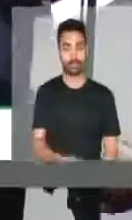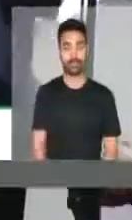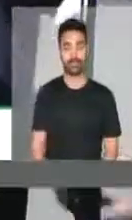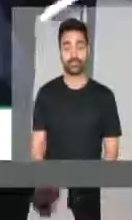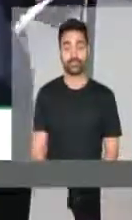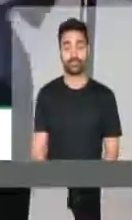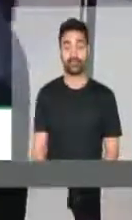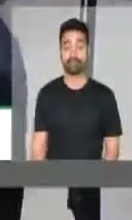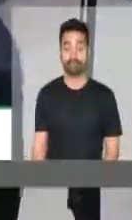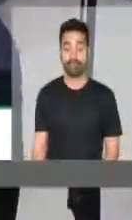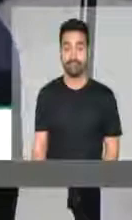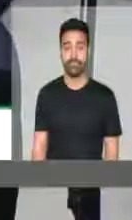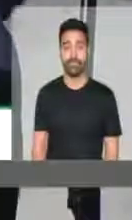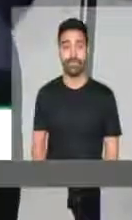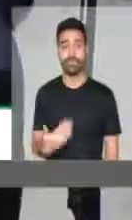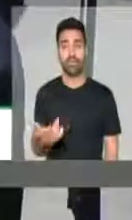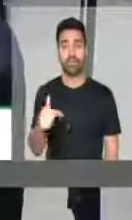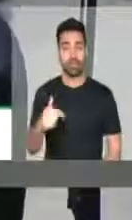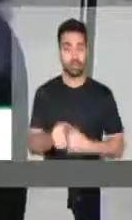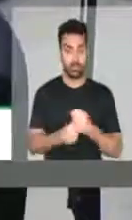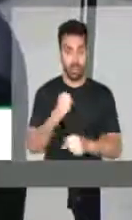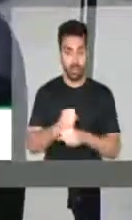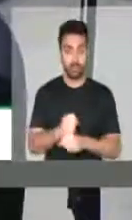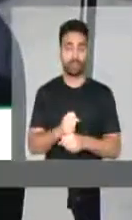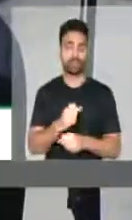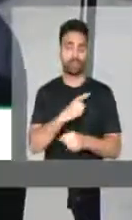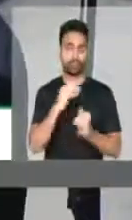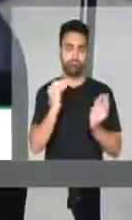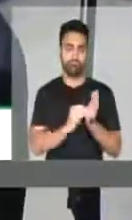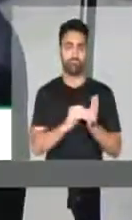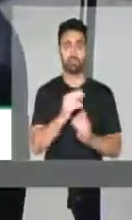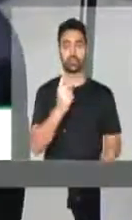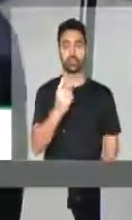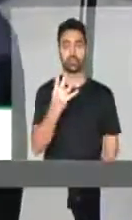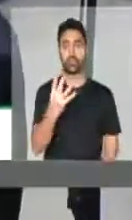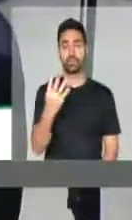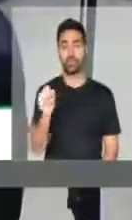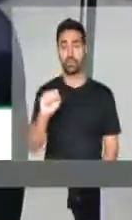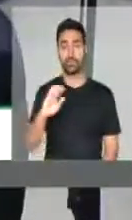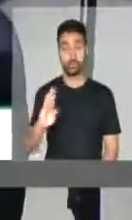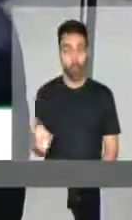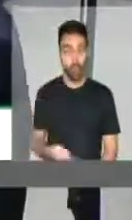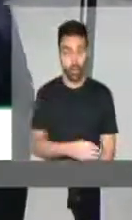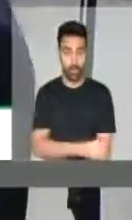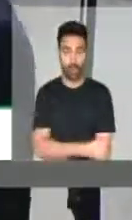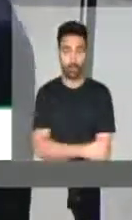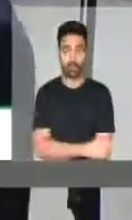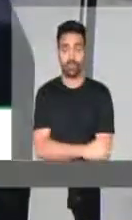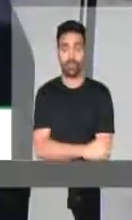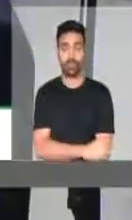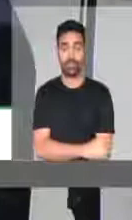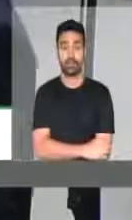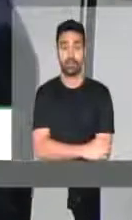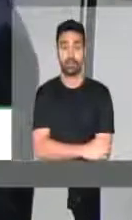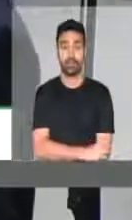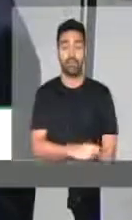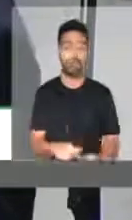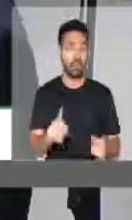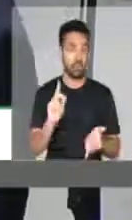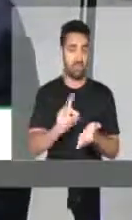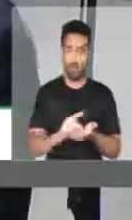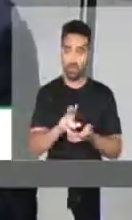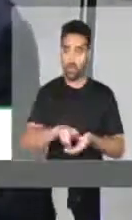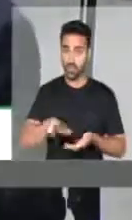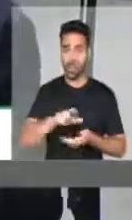Ou seja, este ano estava previsto 248 milhões. Na verdade, esse dinheiro não foi